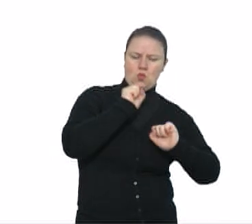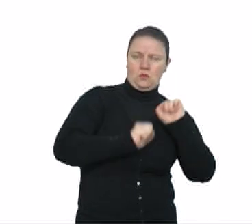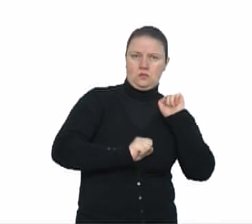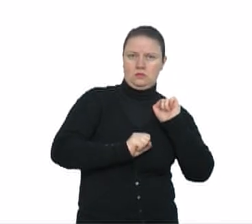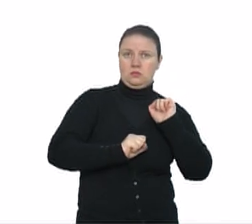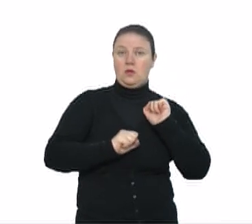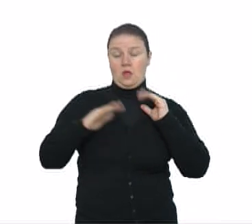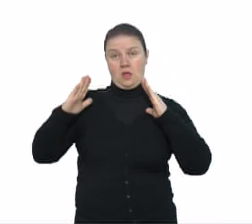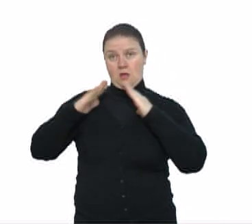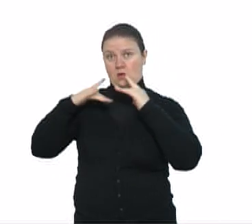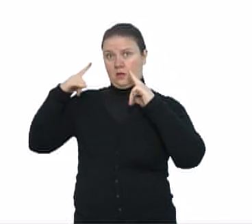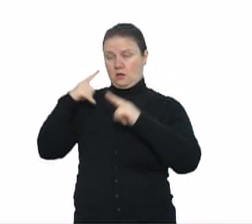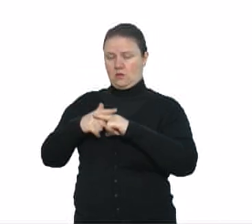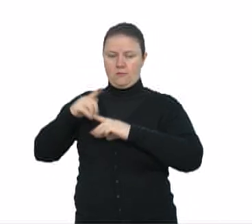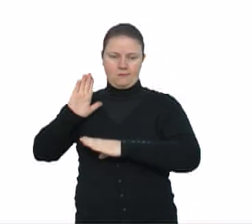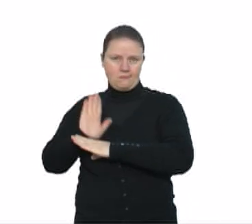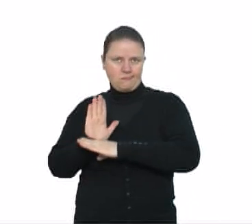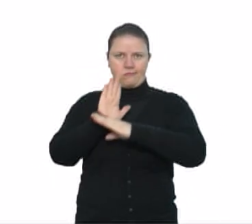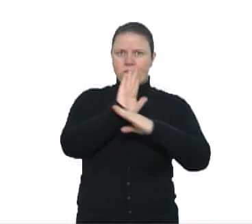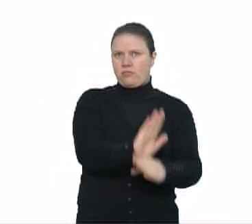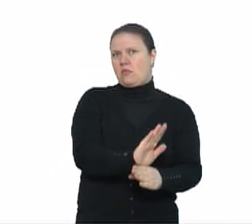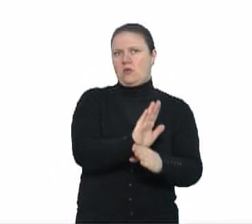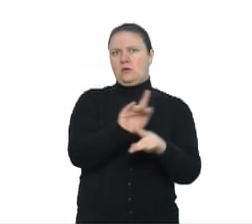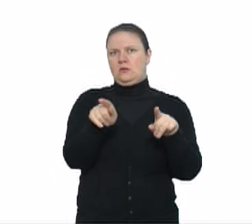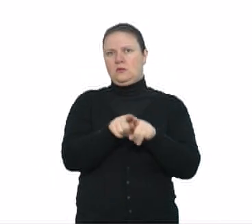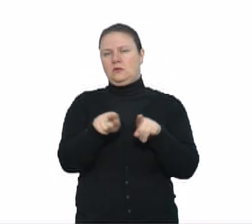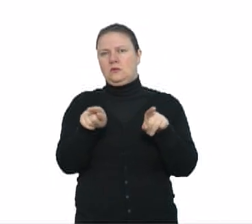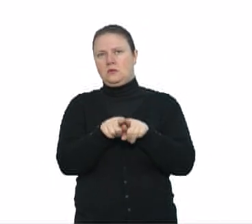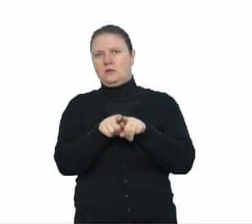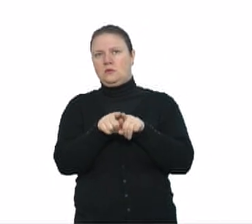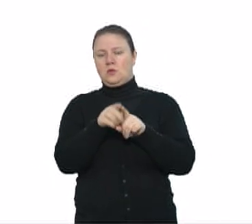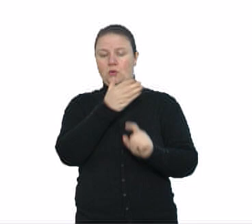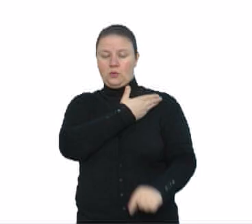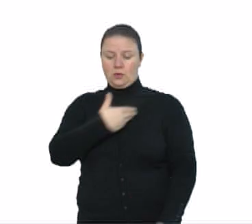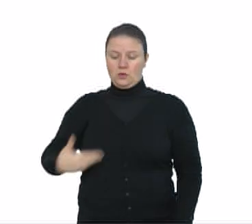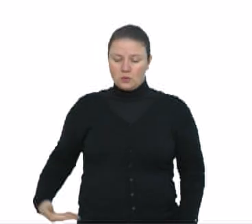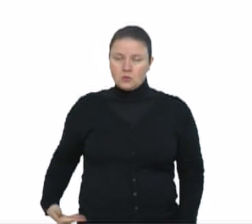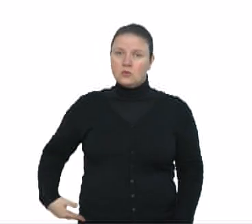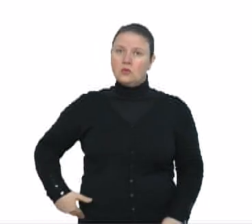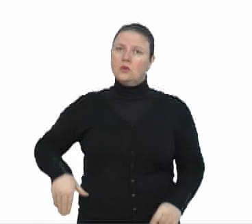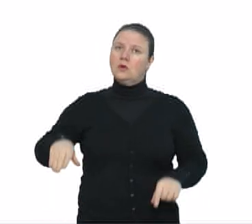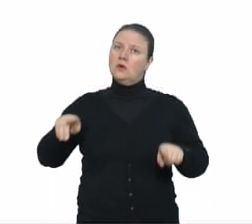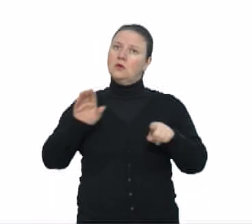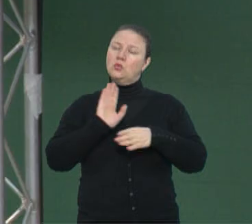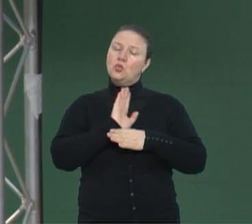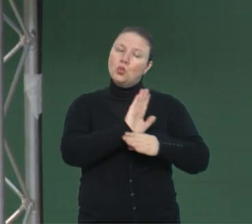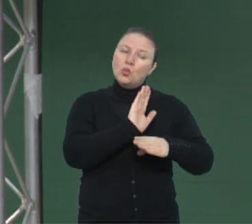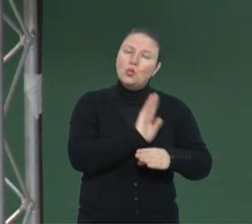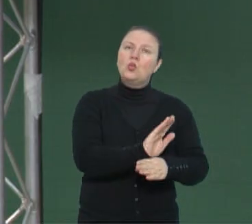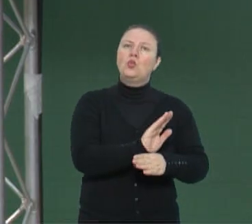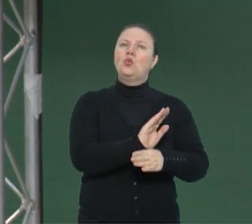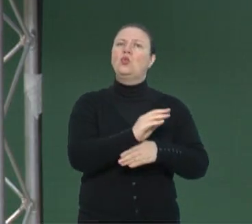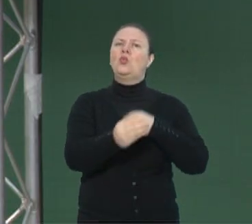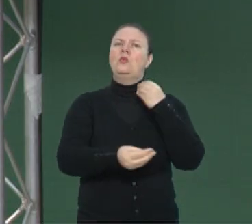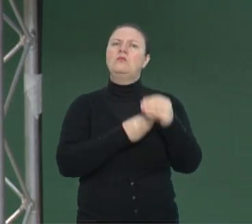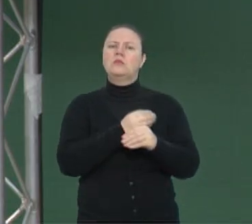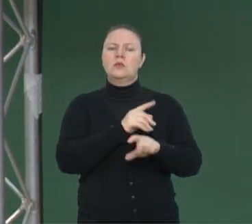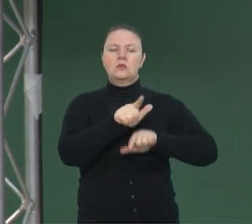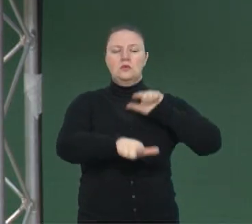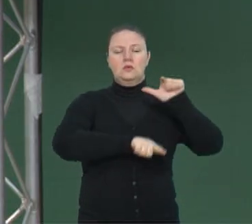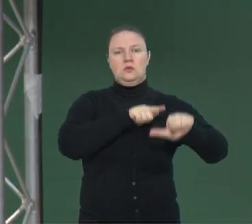apoiar, a igreja ela vai contribuir e o governo também ele vai contribuir para criar um corpo de